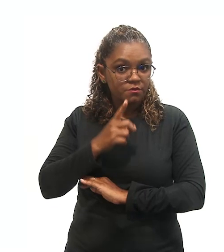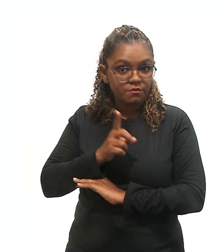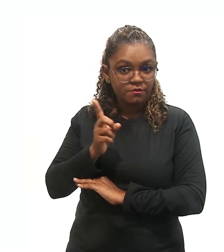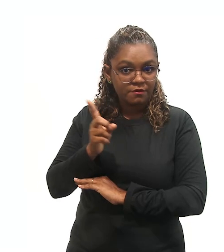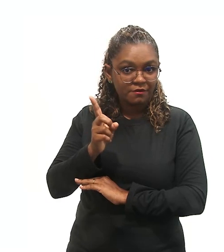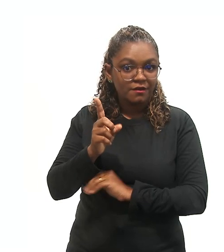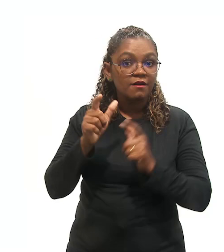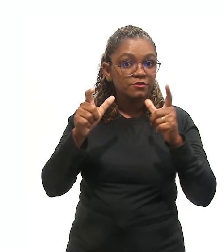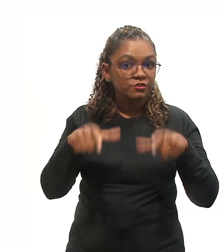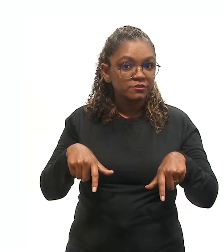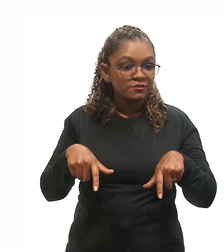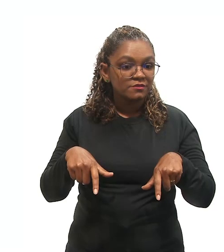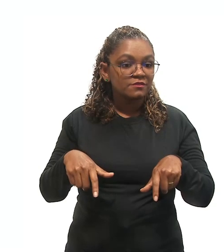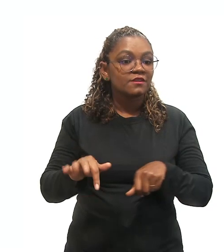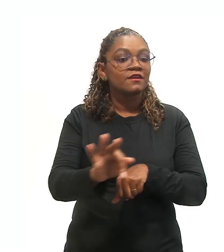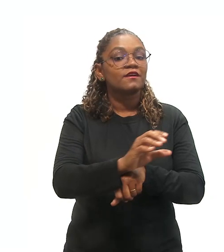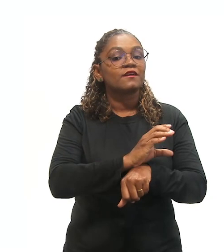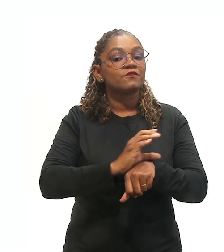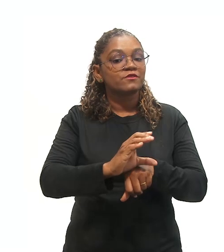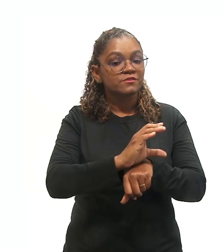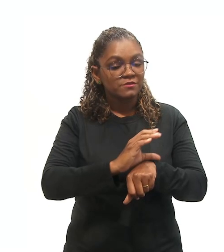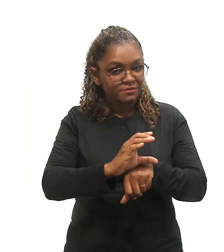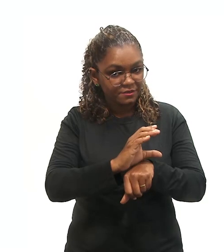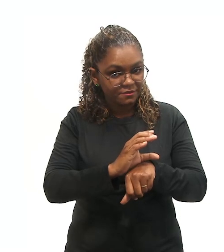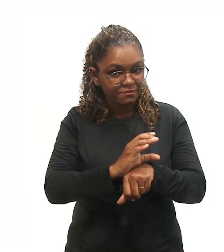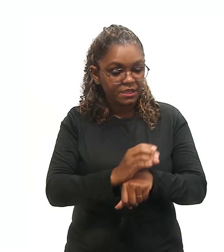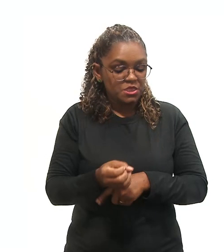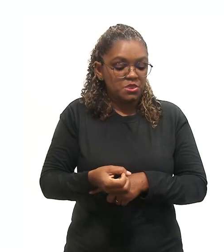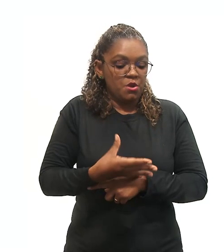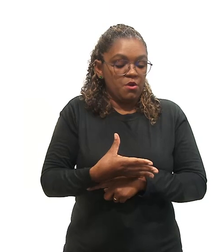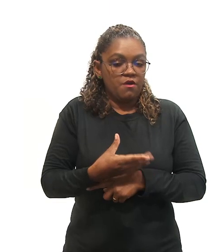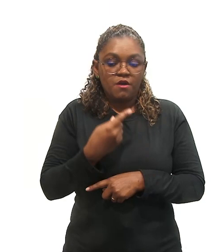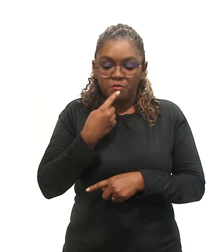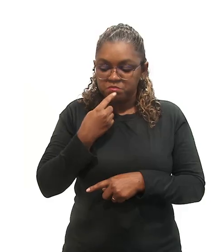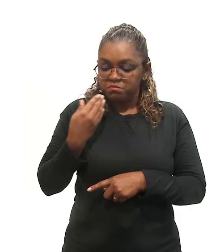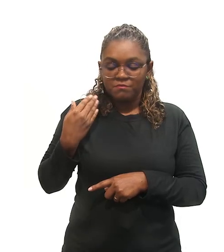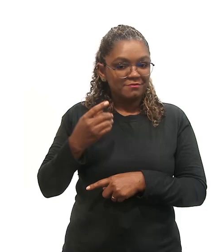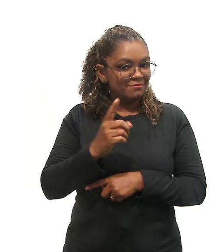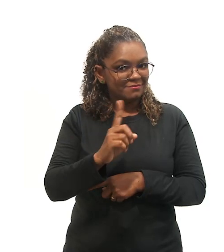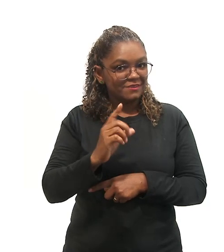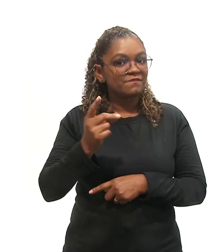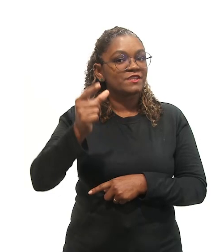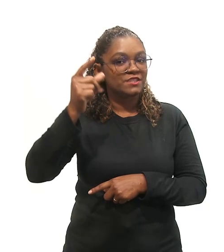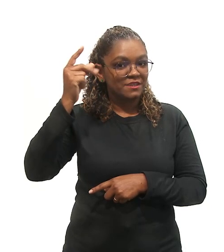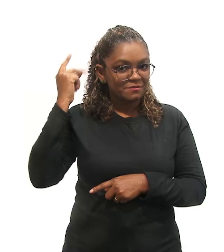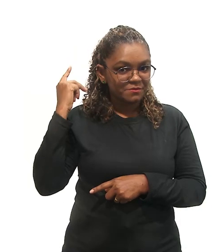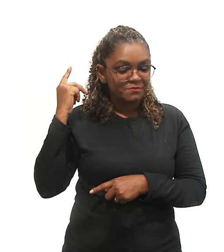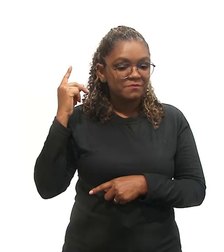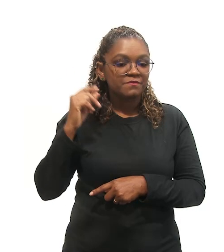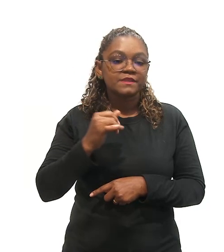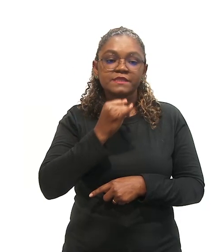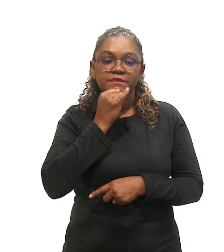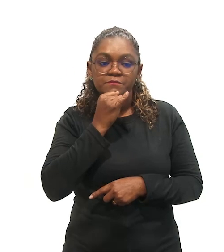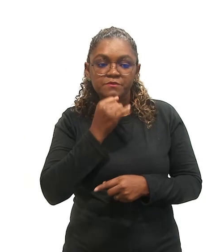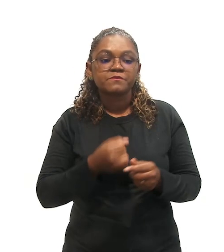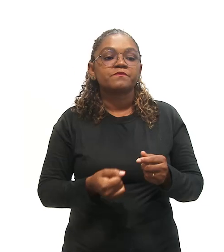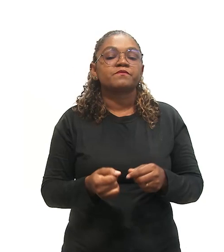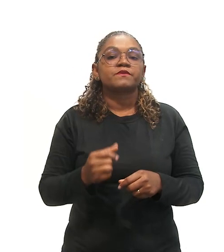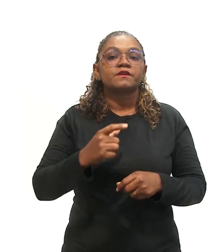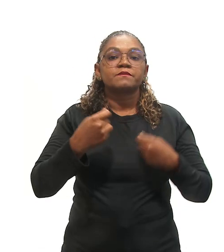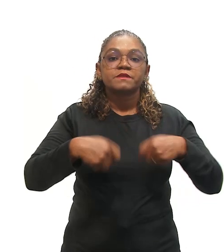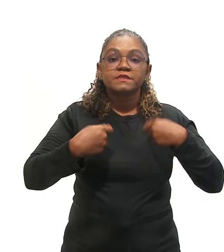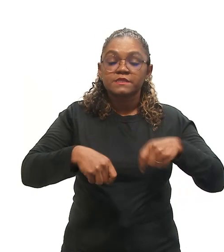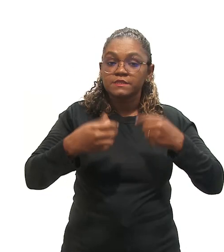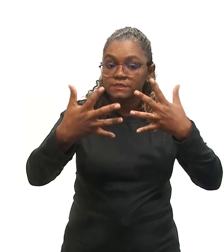Da Constituição. Ele não é novo, não é de agora. Eles pedem, já tinha uma previsão da